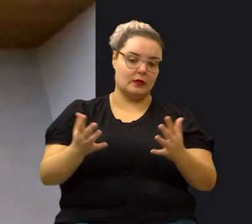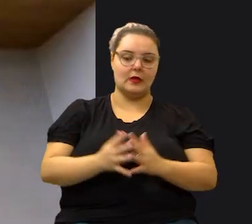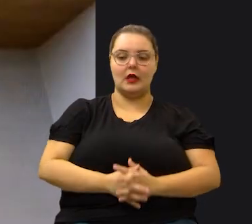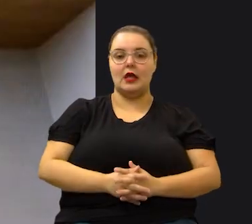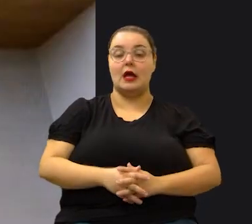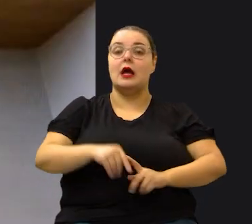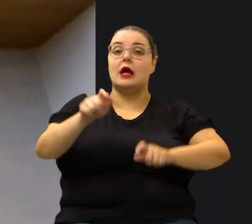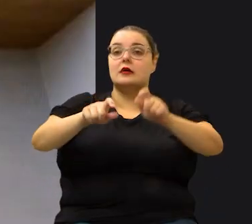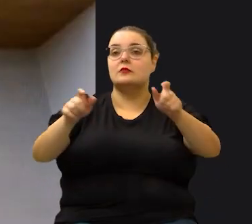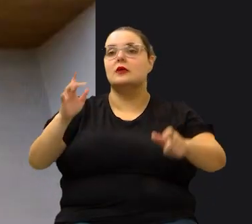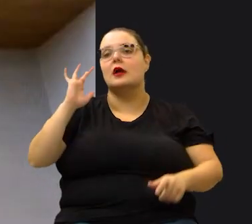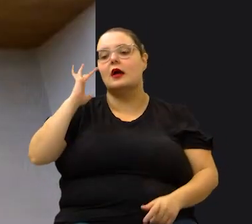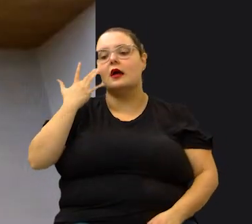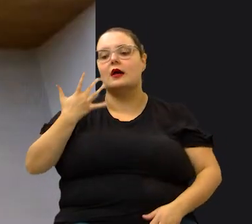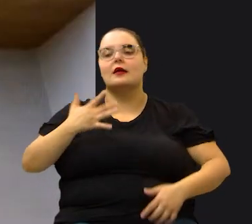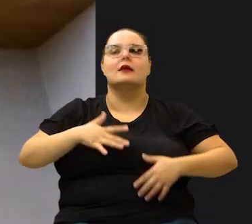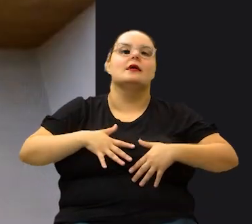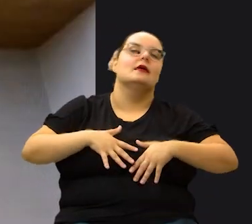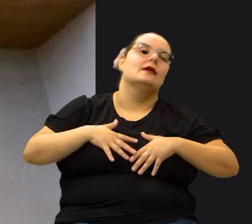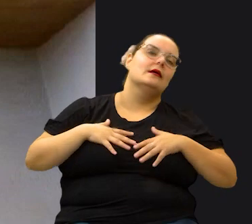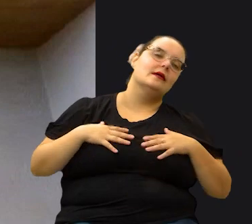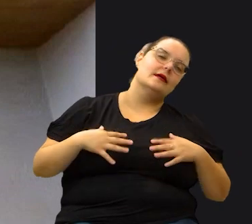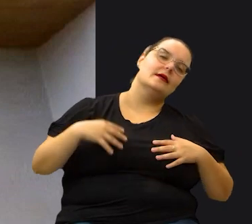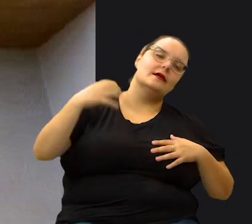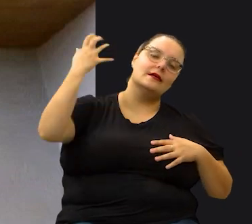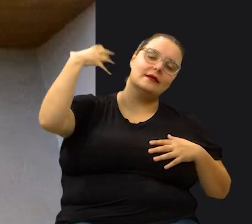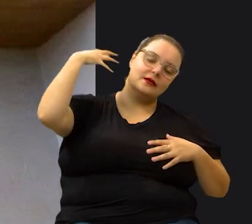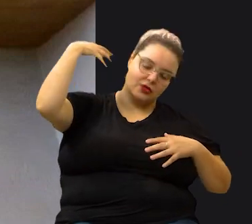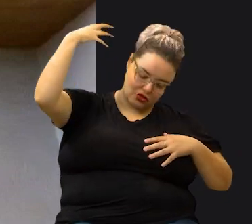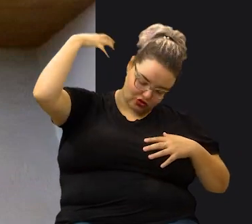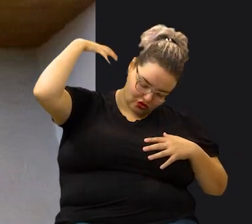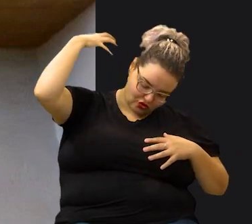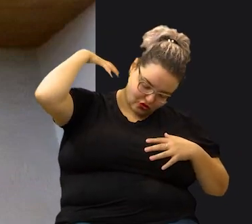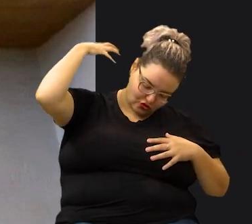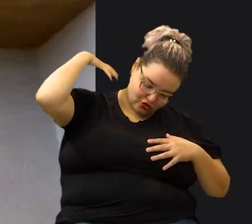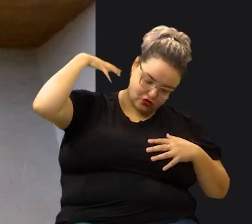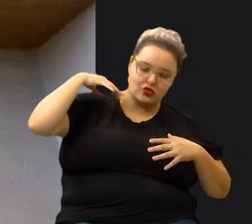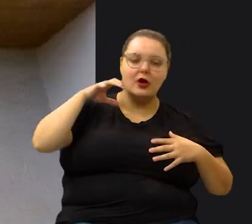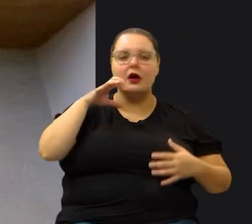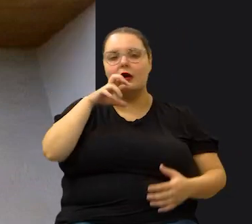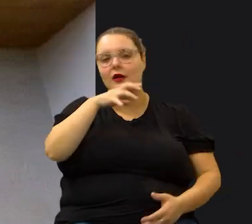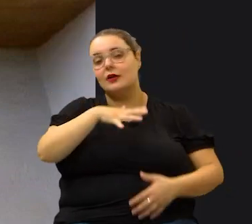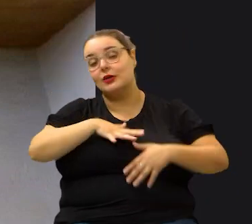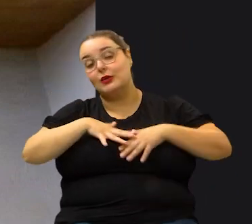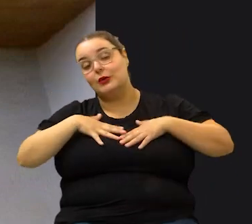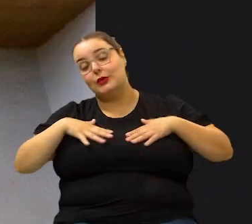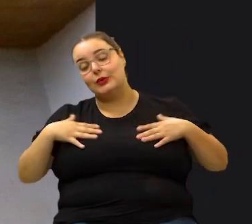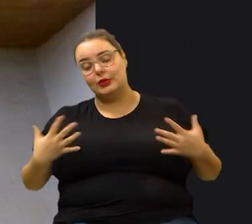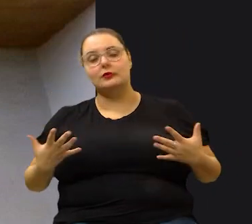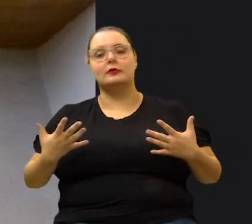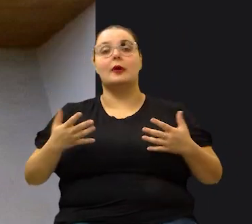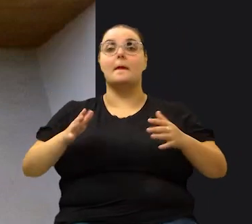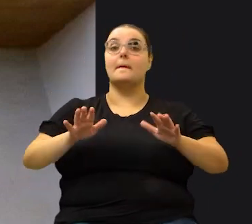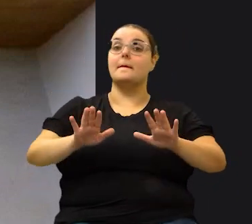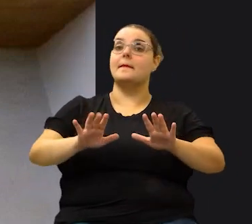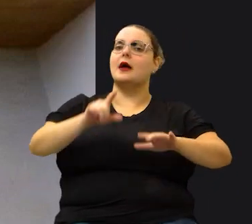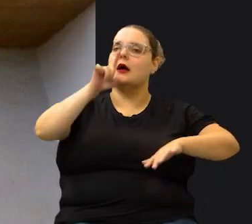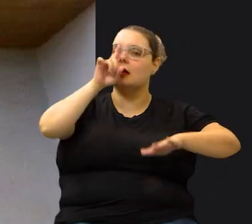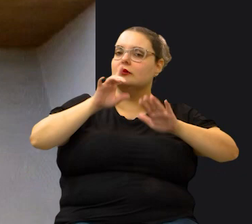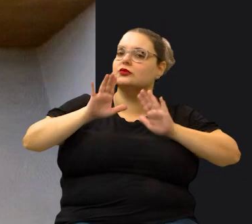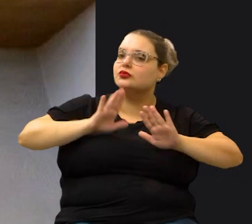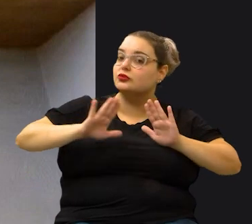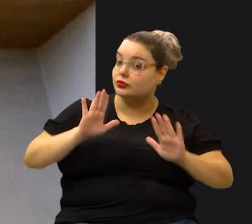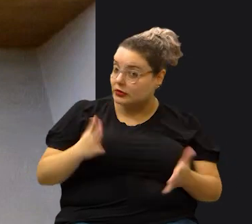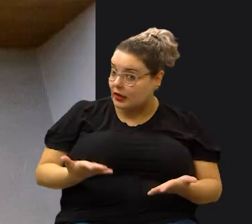Sim, muitas pessoas acham muito relaxante esse banho quente depois do trabalho mesmo, às vezes até relaxante para todo mundo, mas a gente tem que tomar